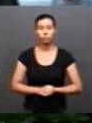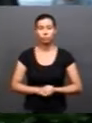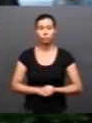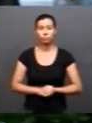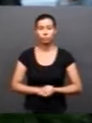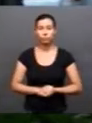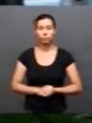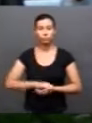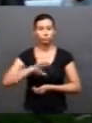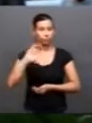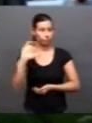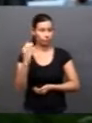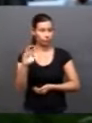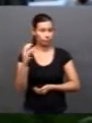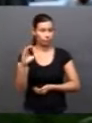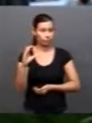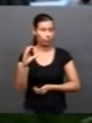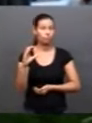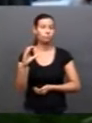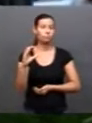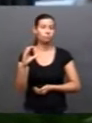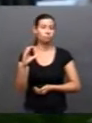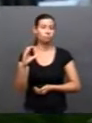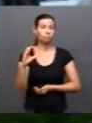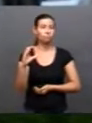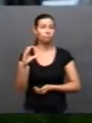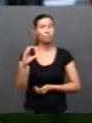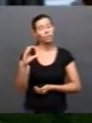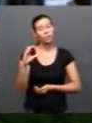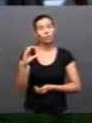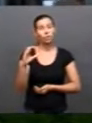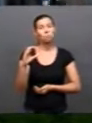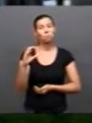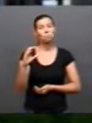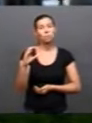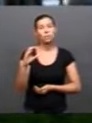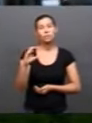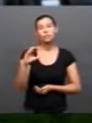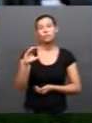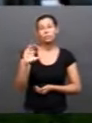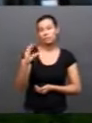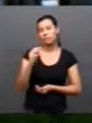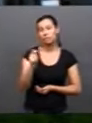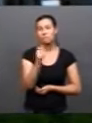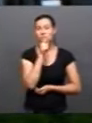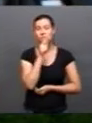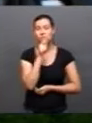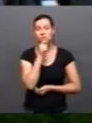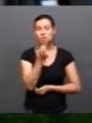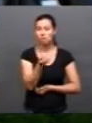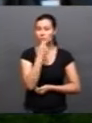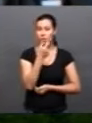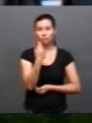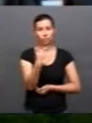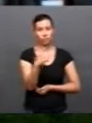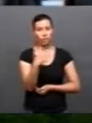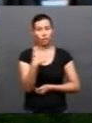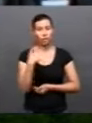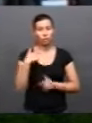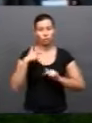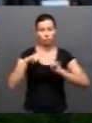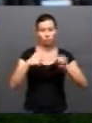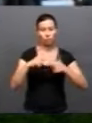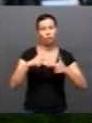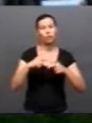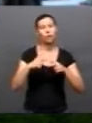A ciência, para mim, sem a ciência, acho que a gente não teria nada, não teria os remédios, não teria, igual eu lido com gado, eu lido com agricultura,